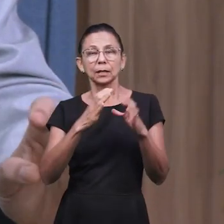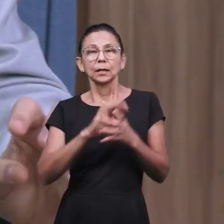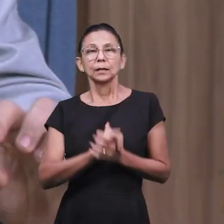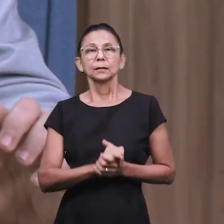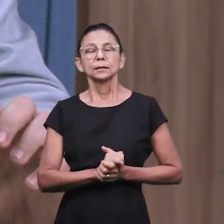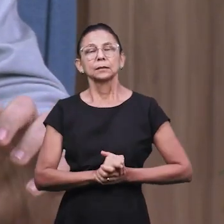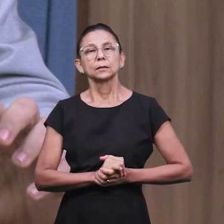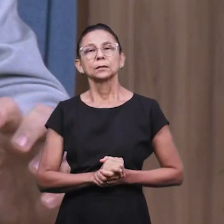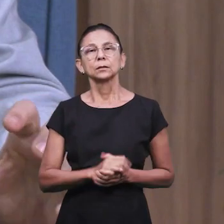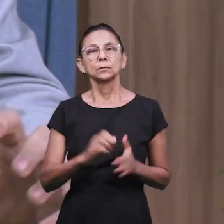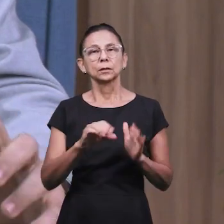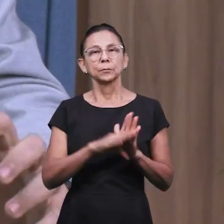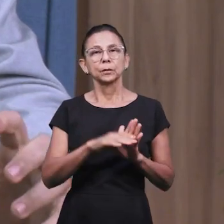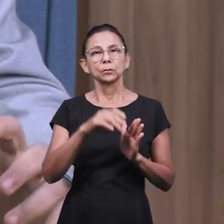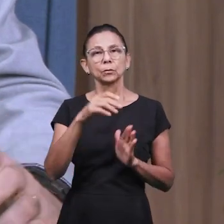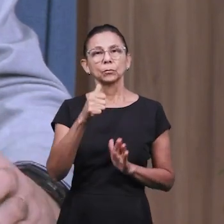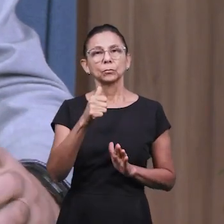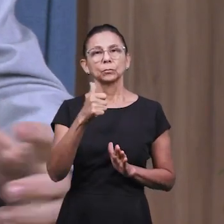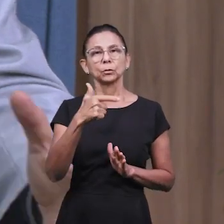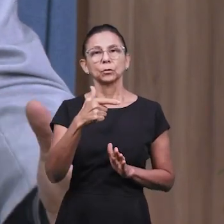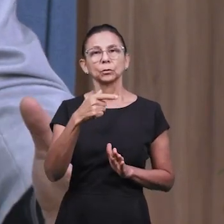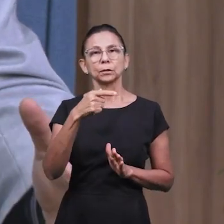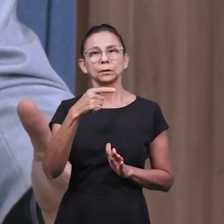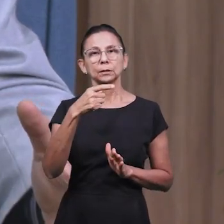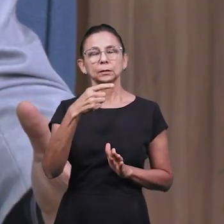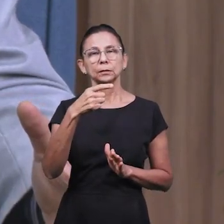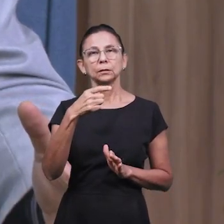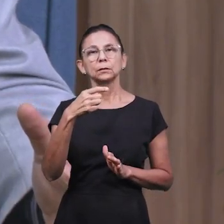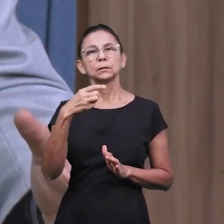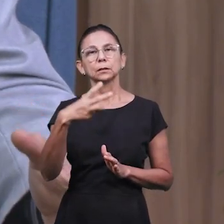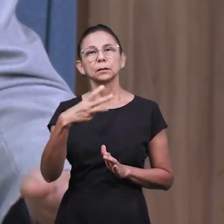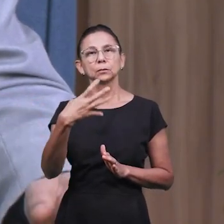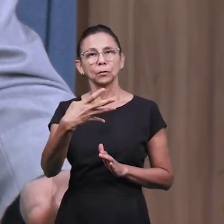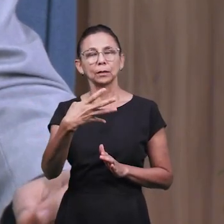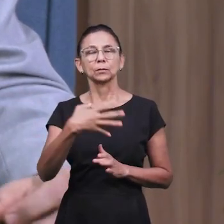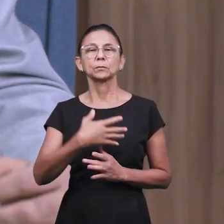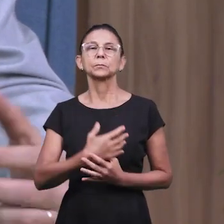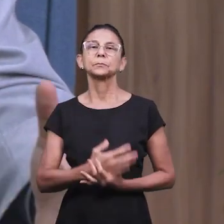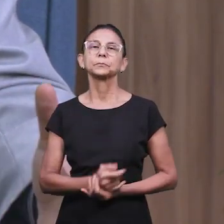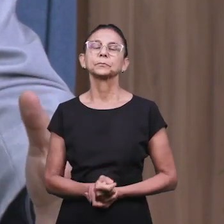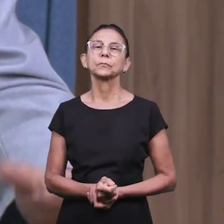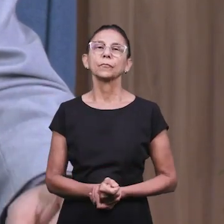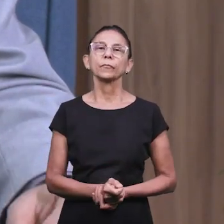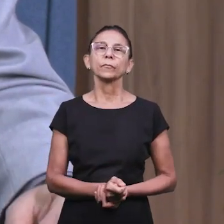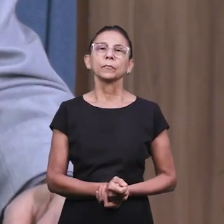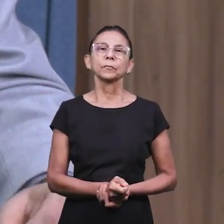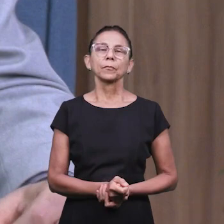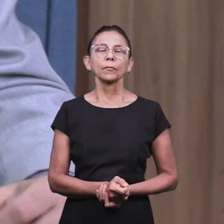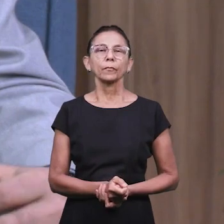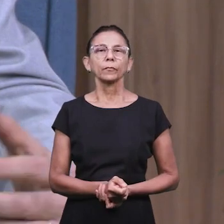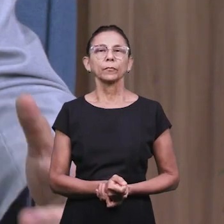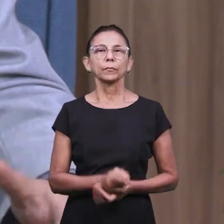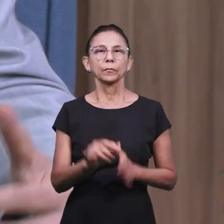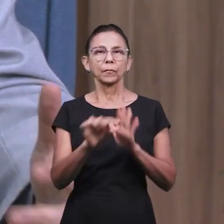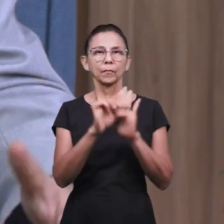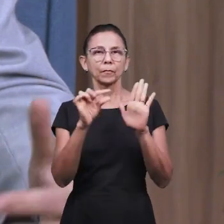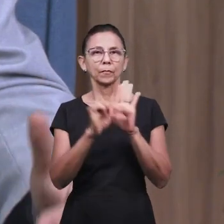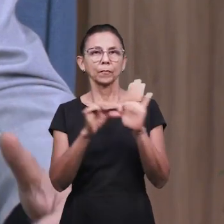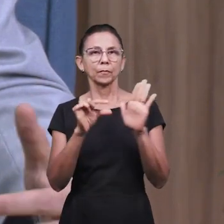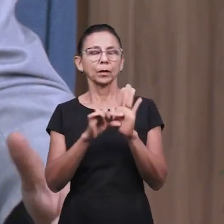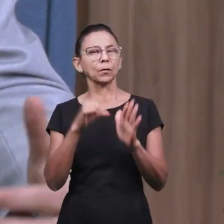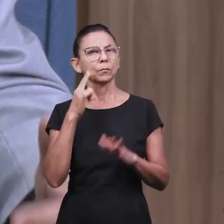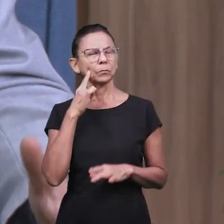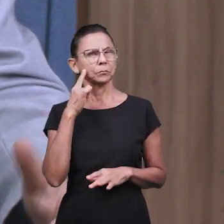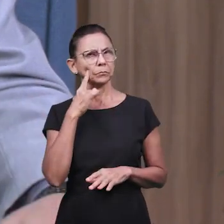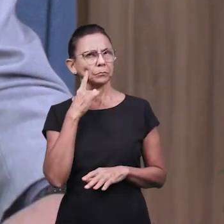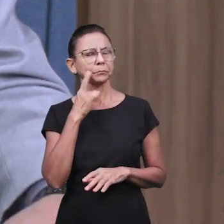tá? Eu queria te pedir para você fazer uma introdução a esse assunto, né, para que a gente possa ir vendo aqui a partir de alguns